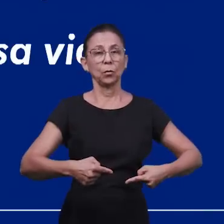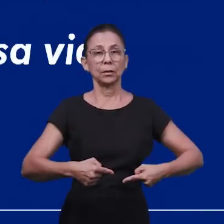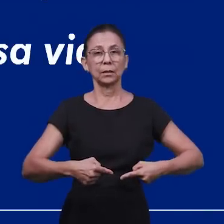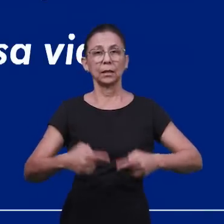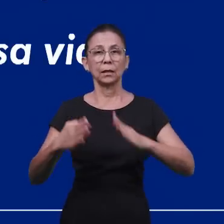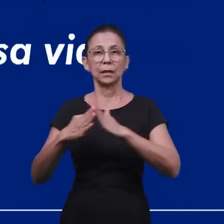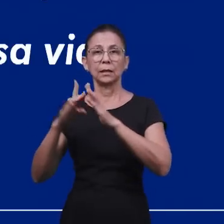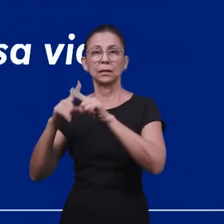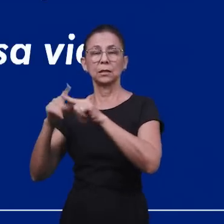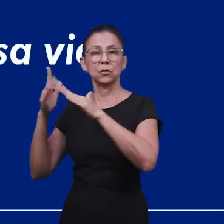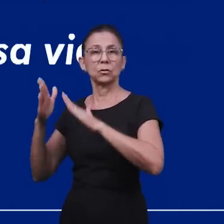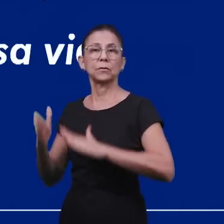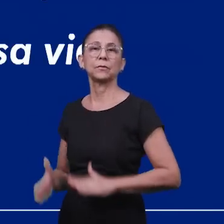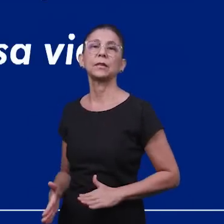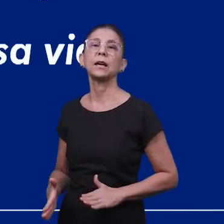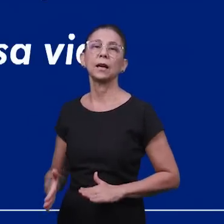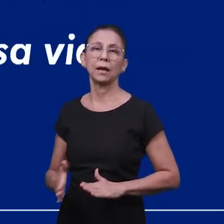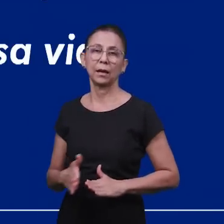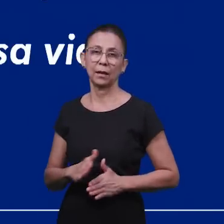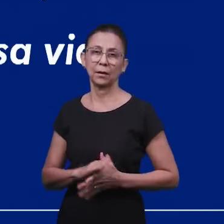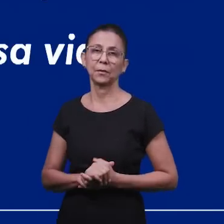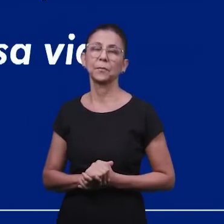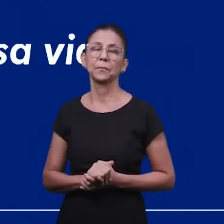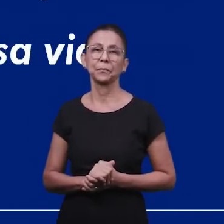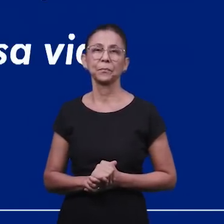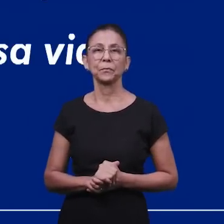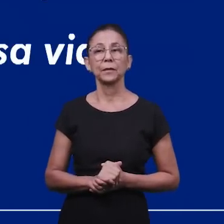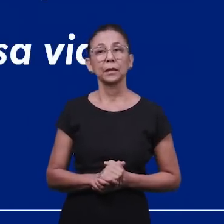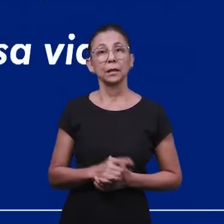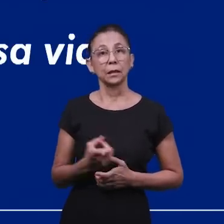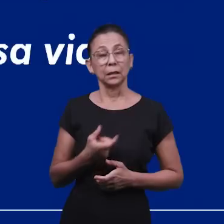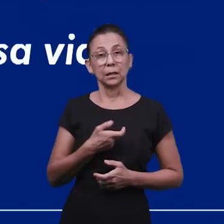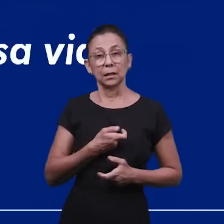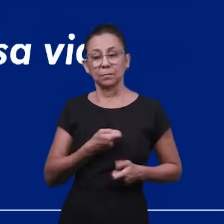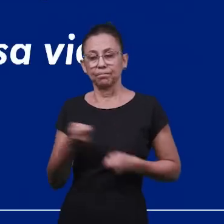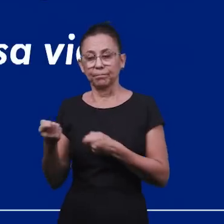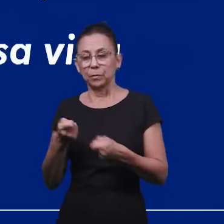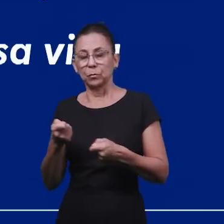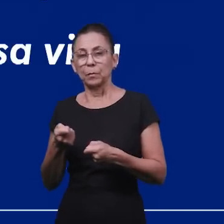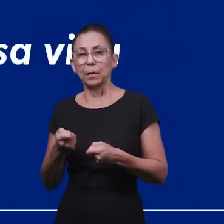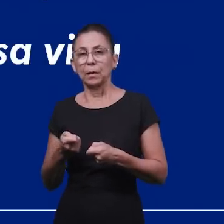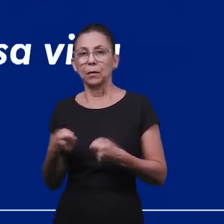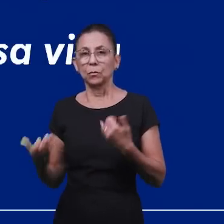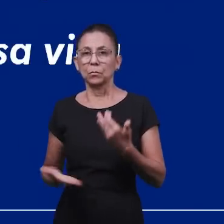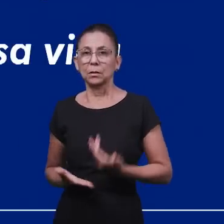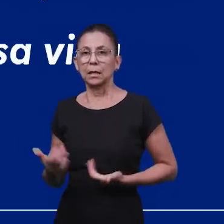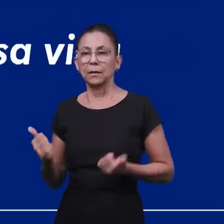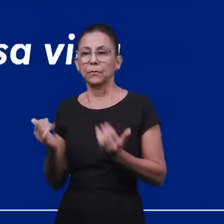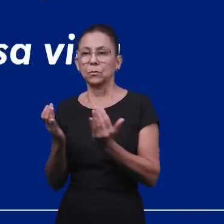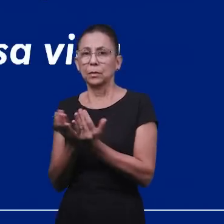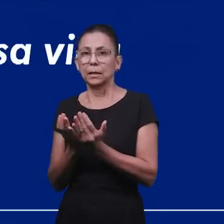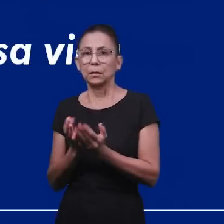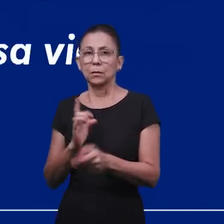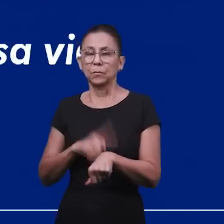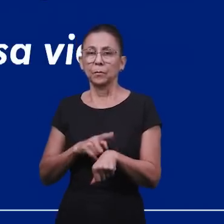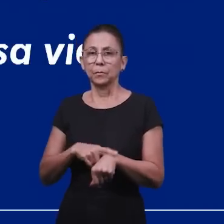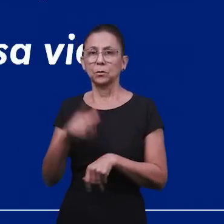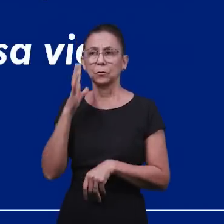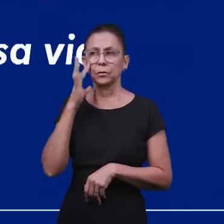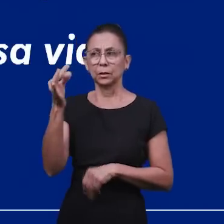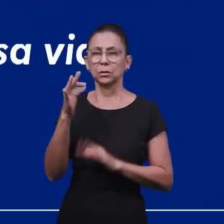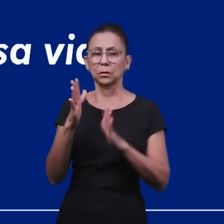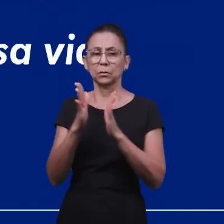fiel, querendo através do pecado atingir a comunhão da igreja e de seus membros. O momento que vivemos é de vigilância